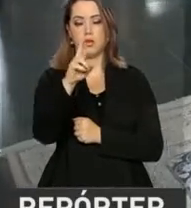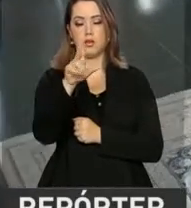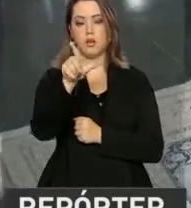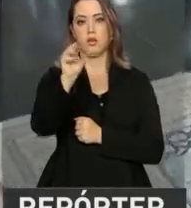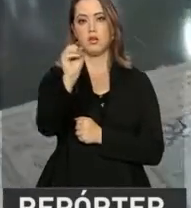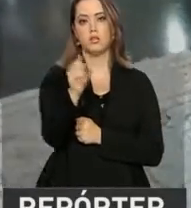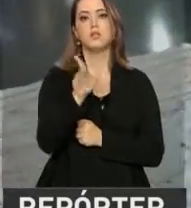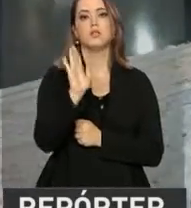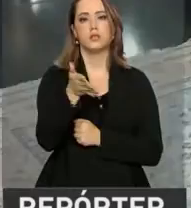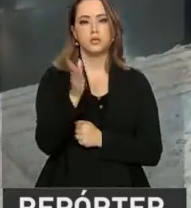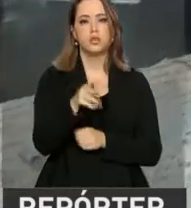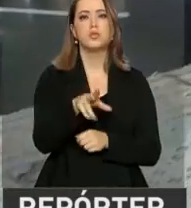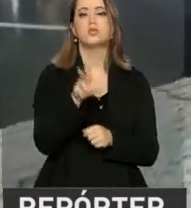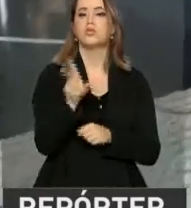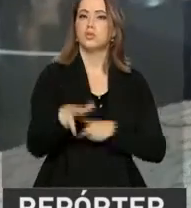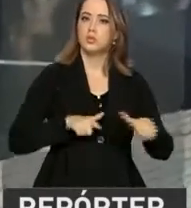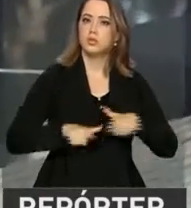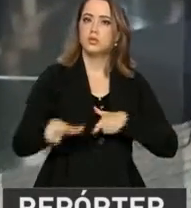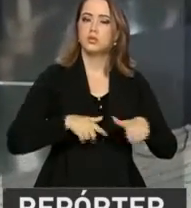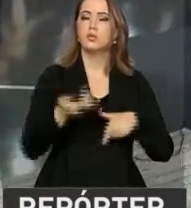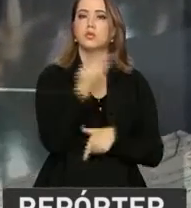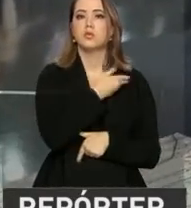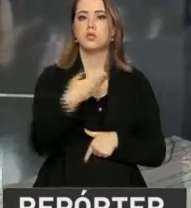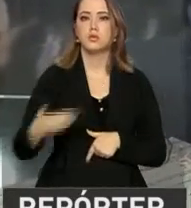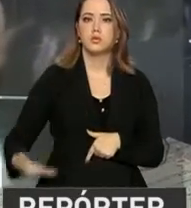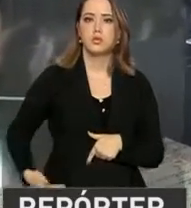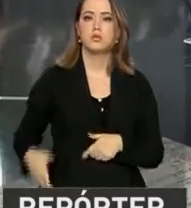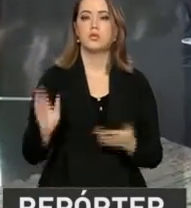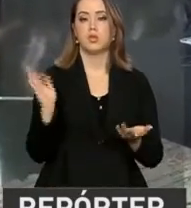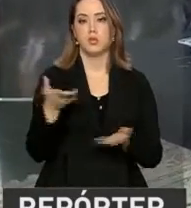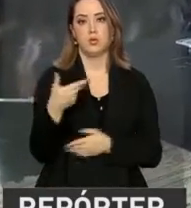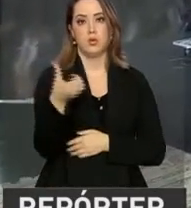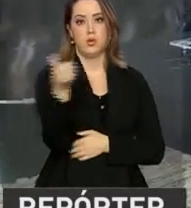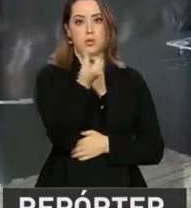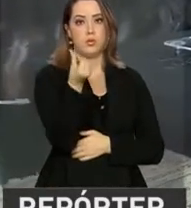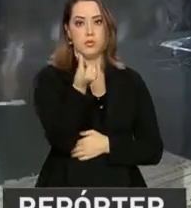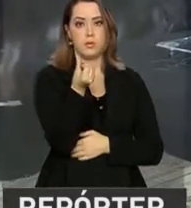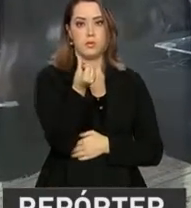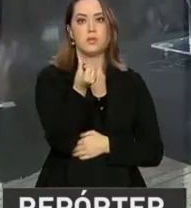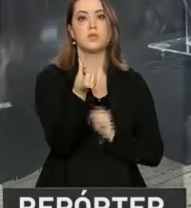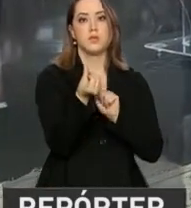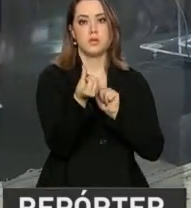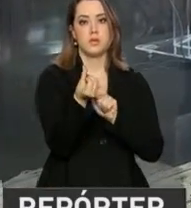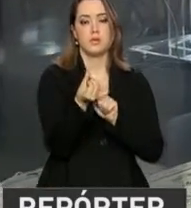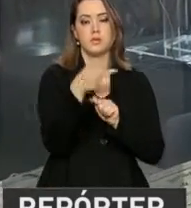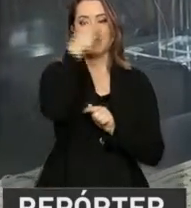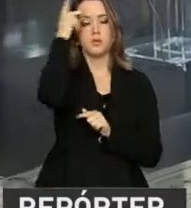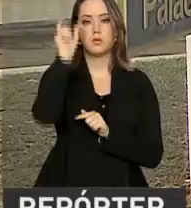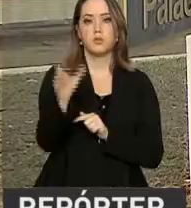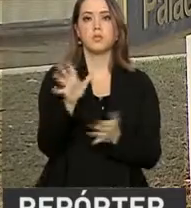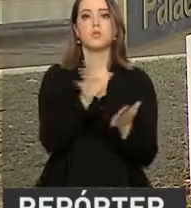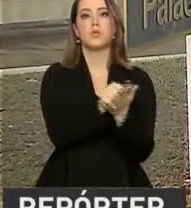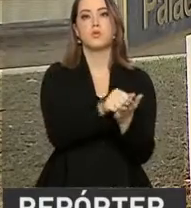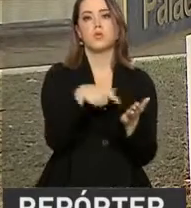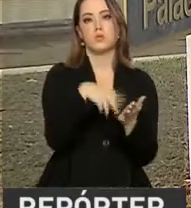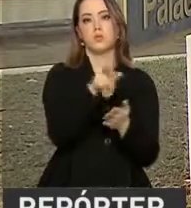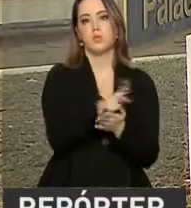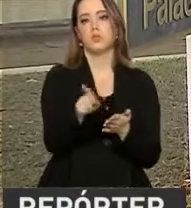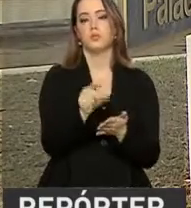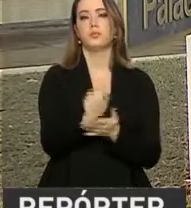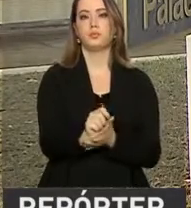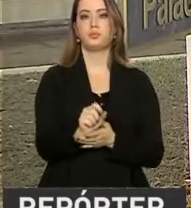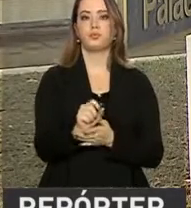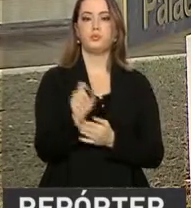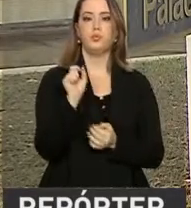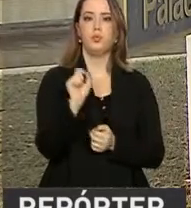público federal desde 2006 e é o sexto a chefiar o órgão desde a sua criação, em 1994. A Defensoria Pública